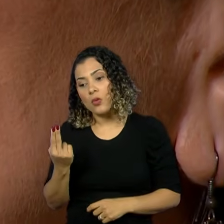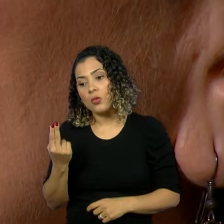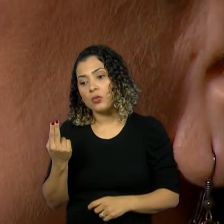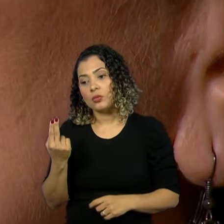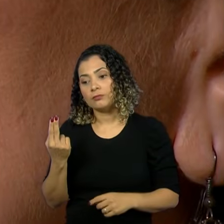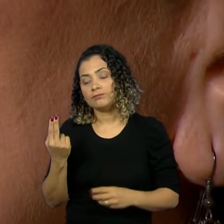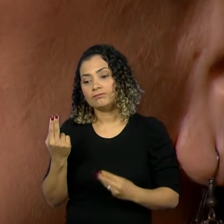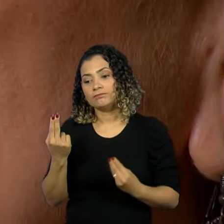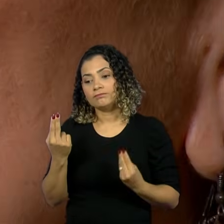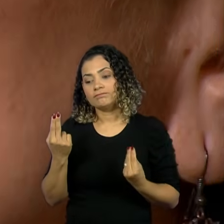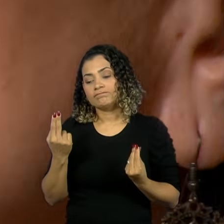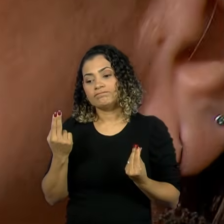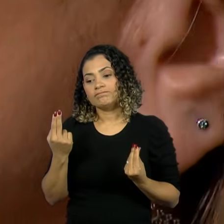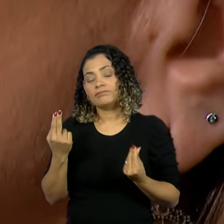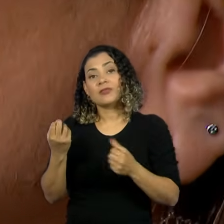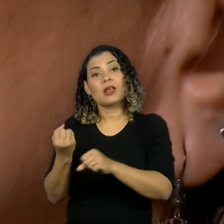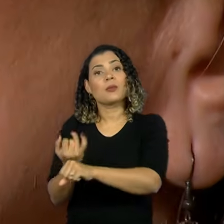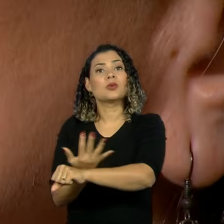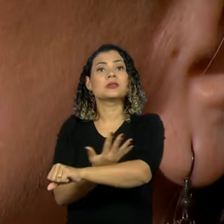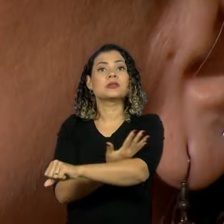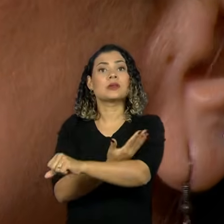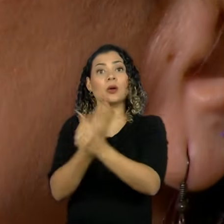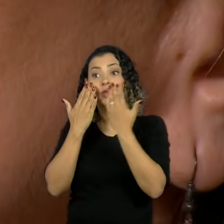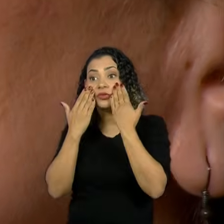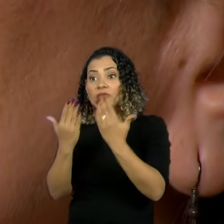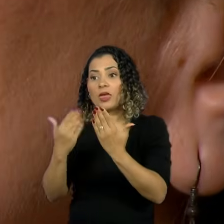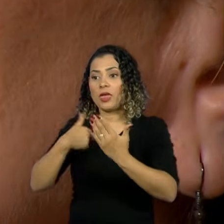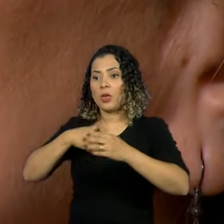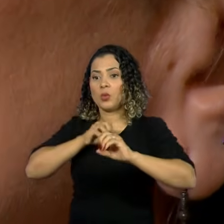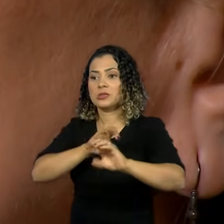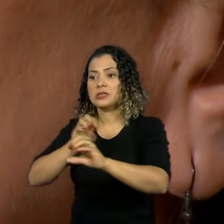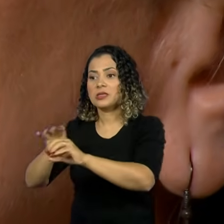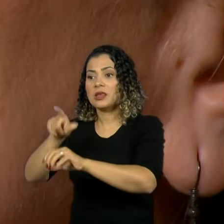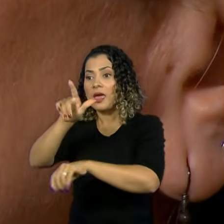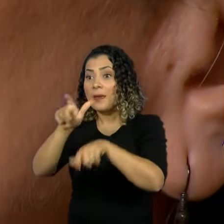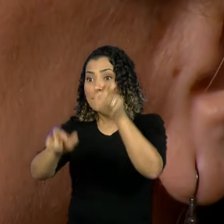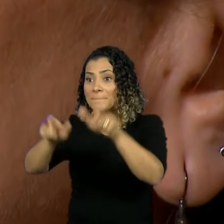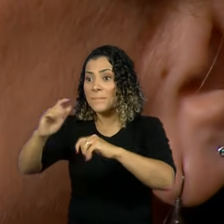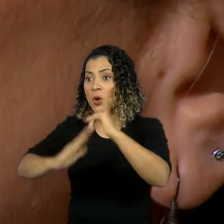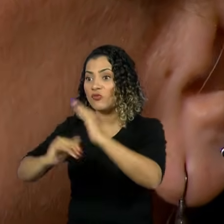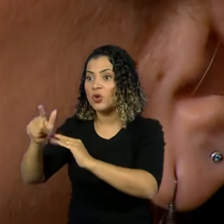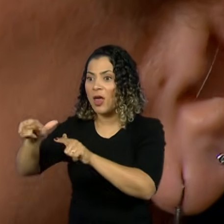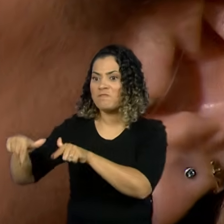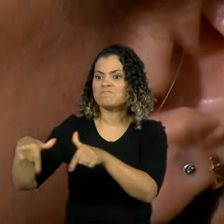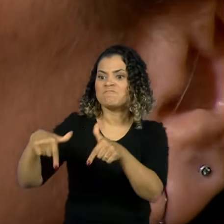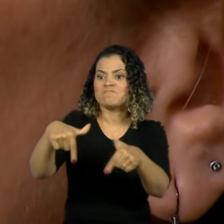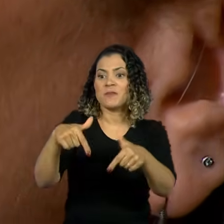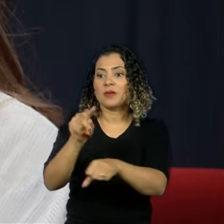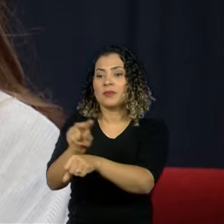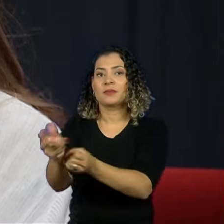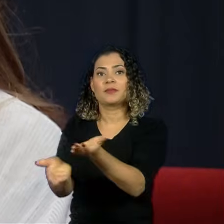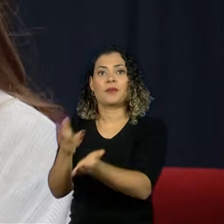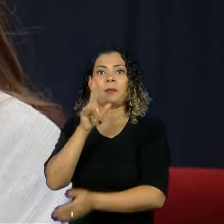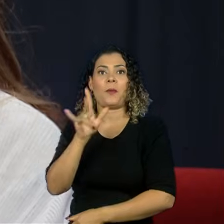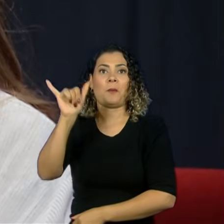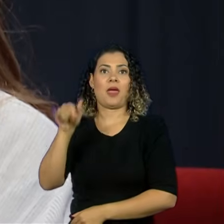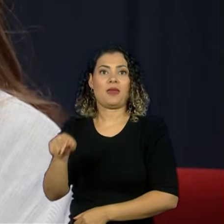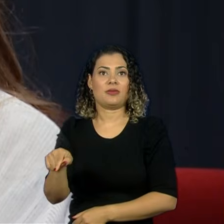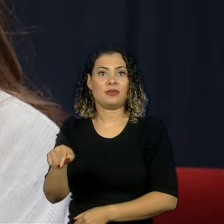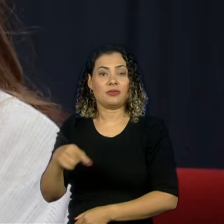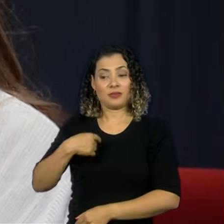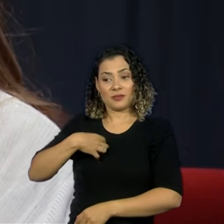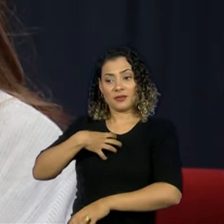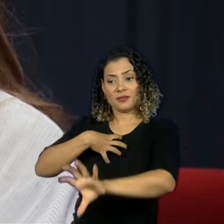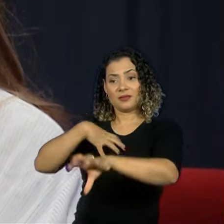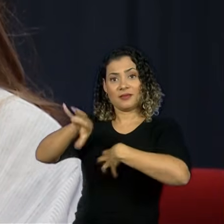de emoção de ver tudo que eu ensinei sendo realizado ali para o meu pai. E experimentar na pele